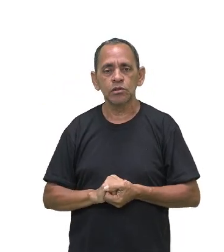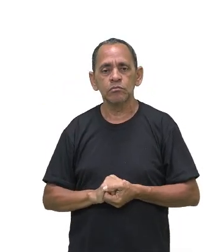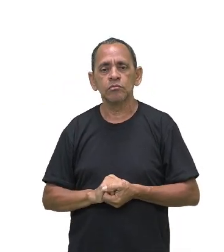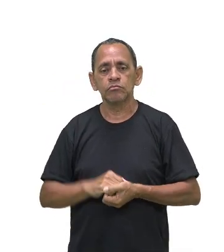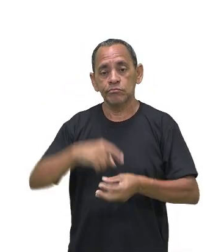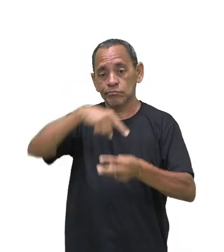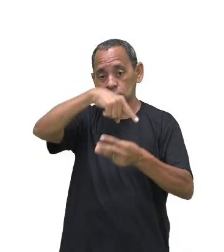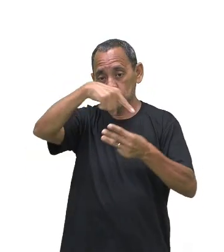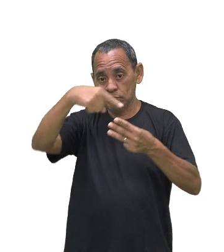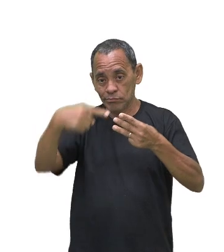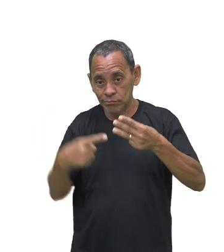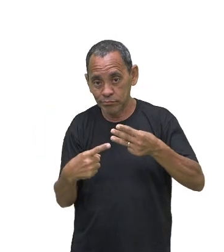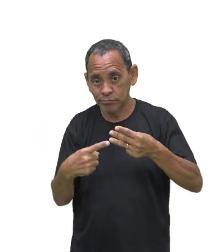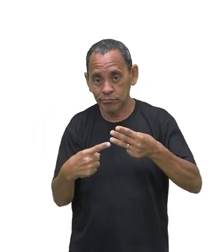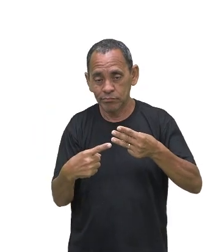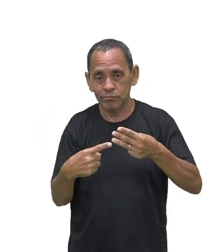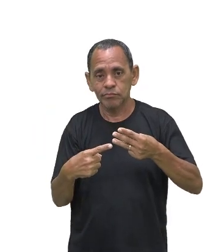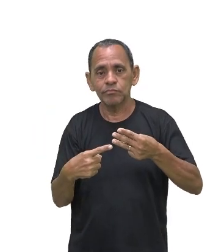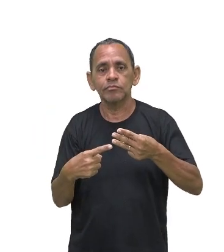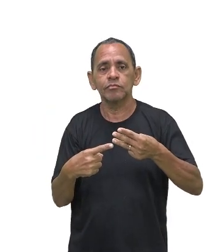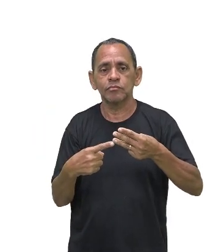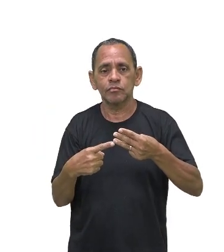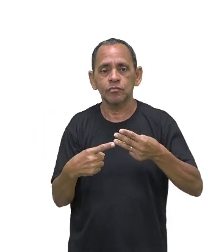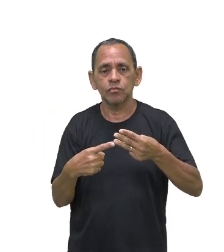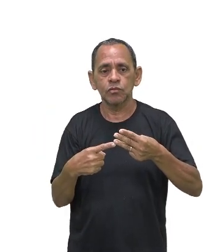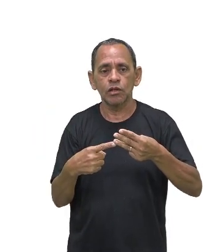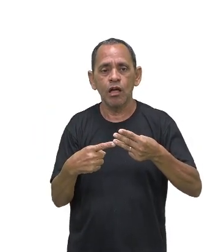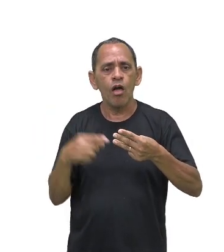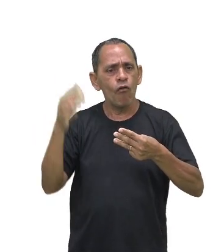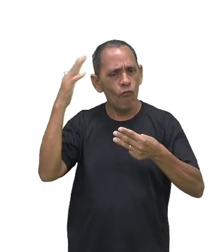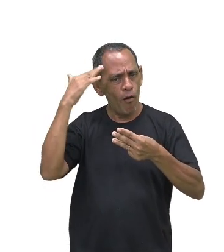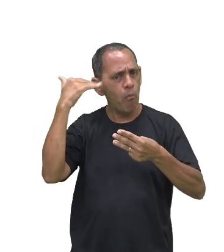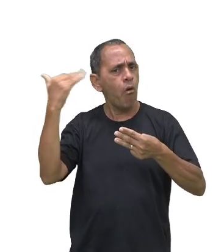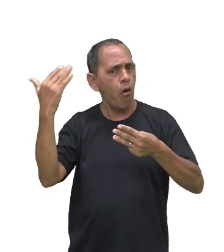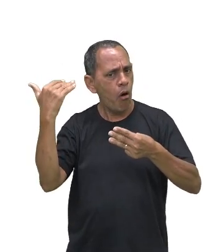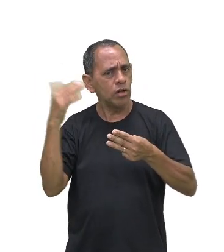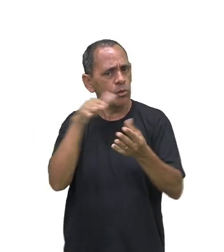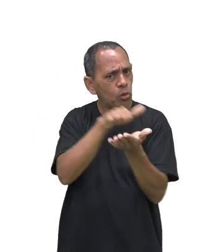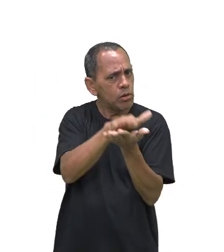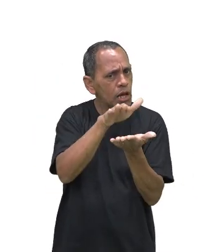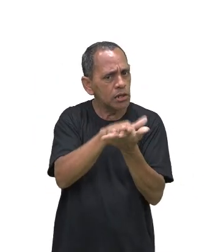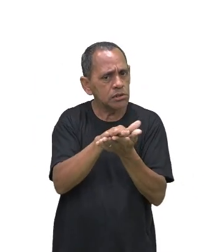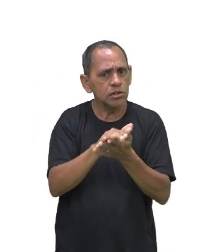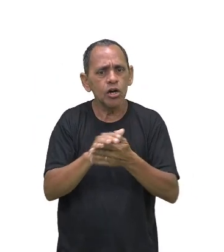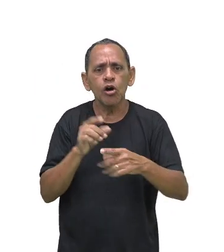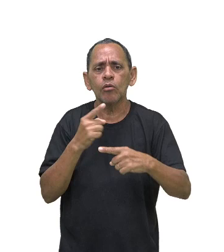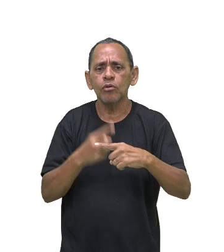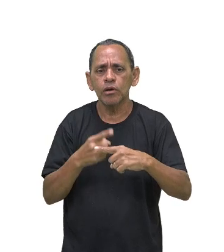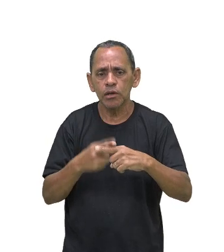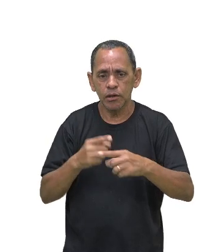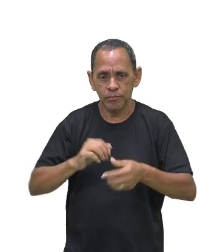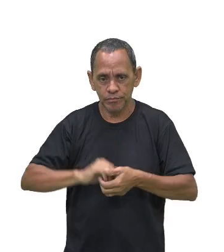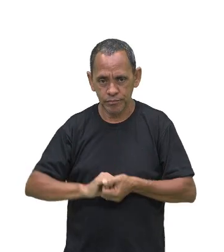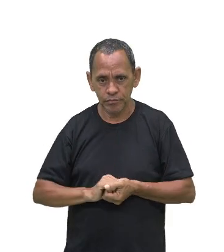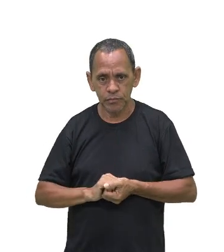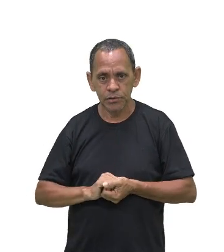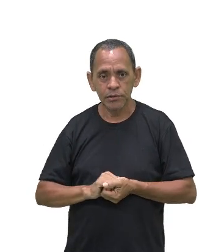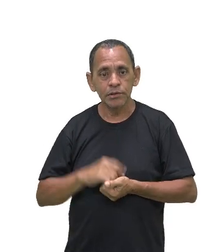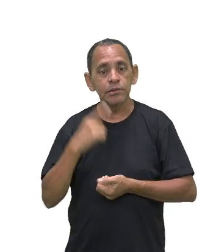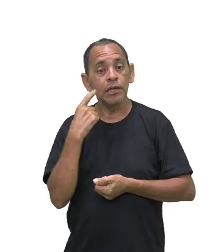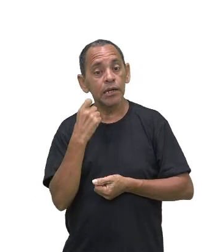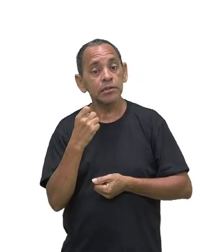partes. Essa obra, gente, se tornou famosa exatamente, olha que interessante, pela